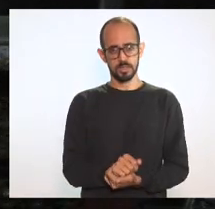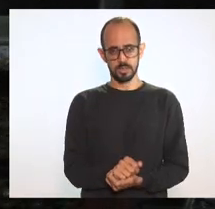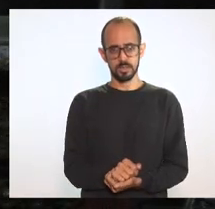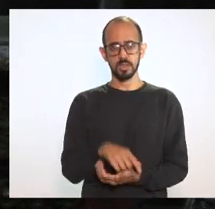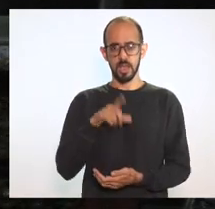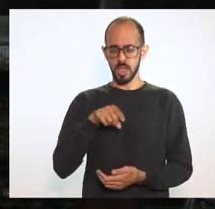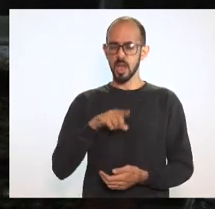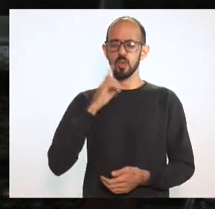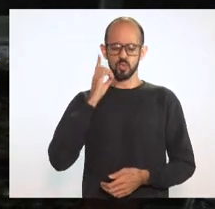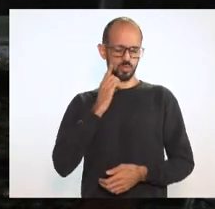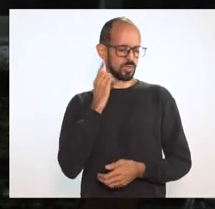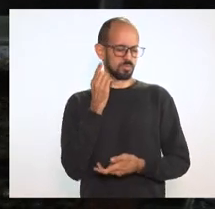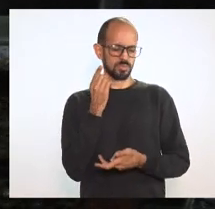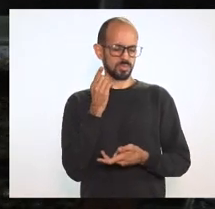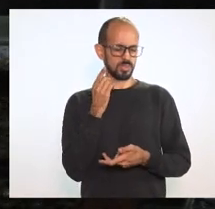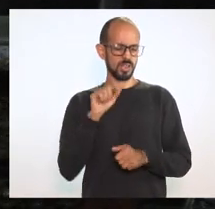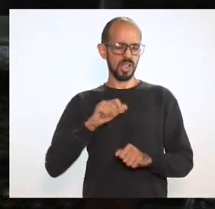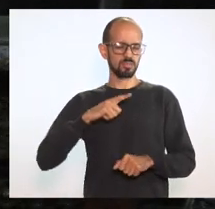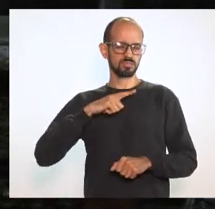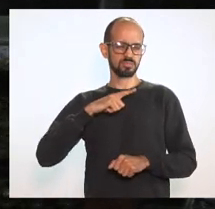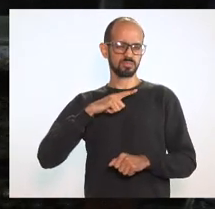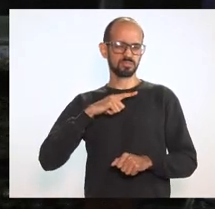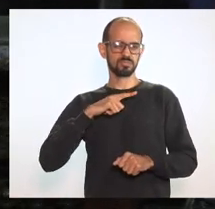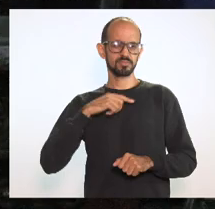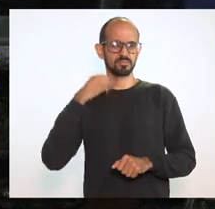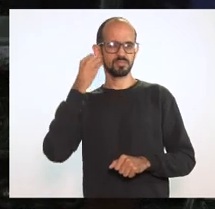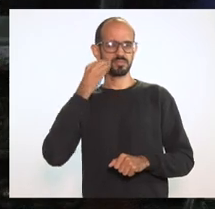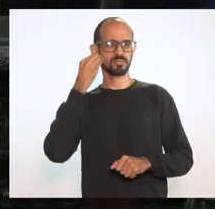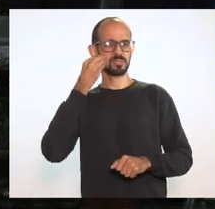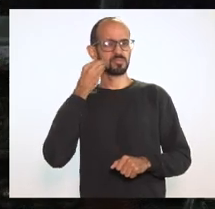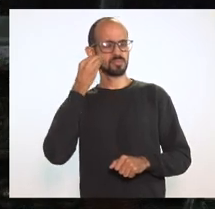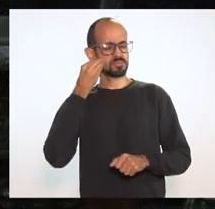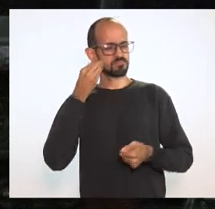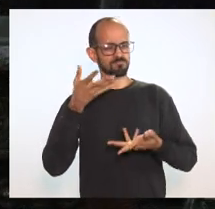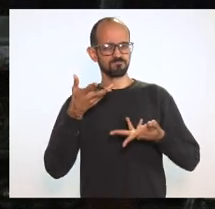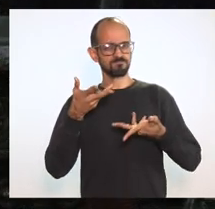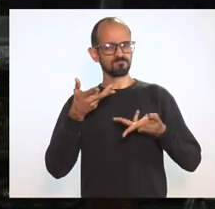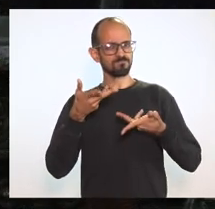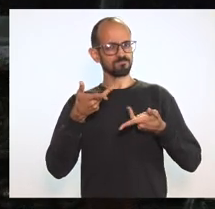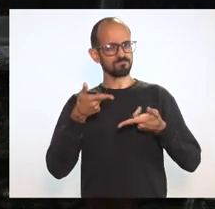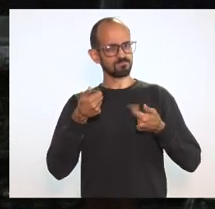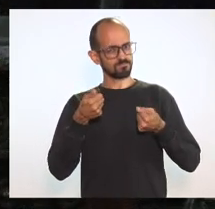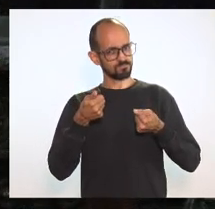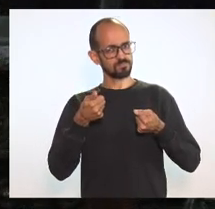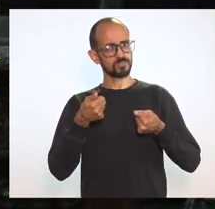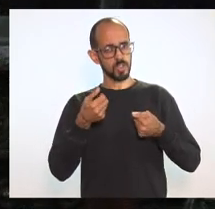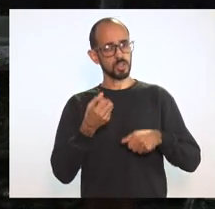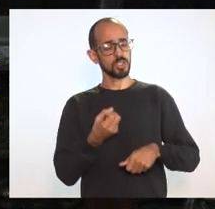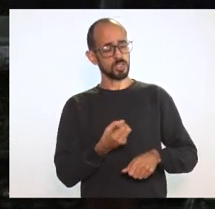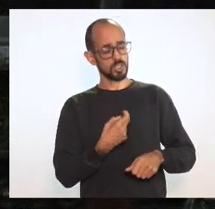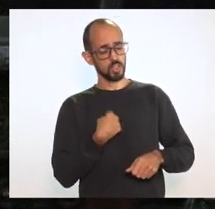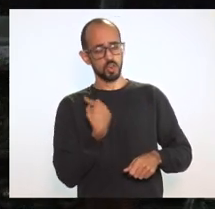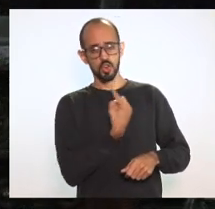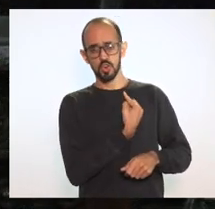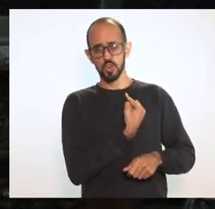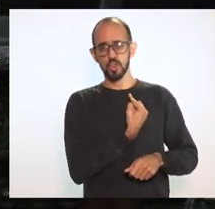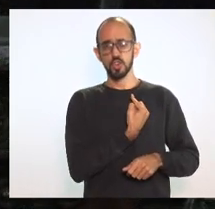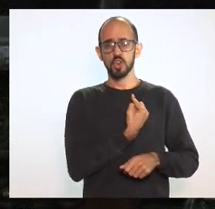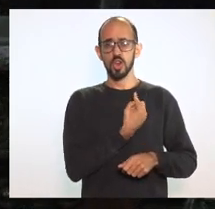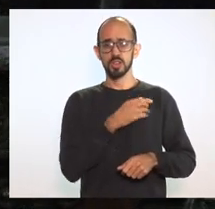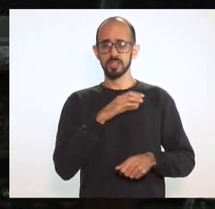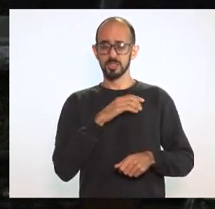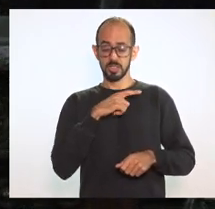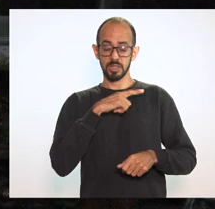deputado extremamente experiente, brilhante, e da qual esta CPI tem